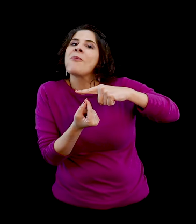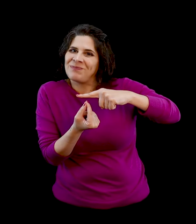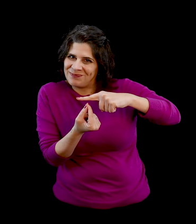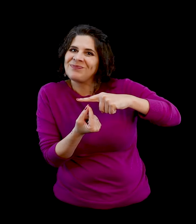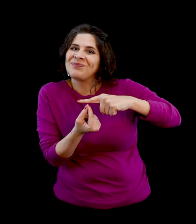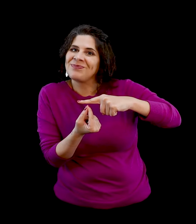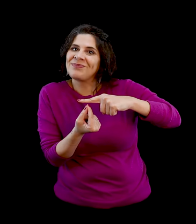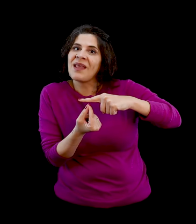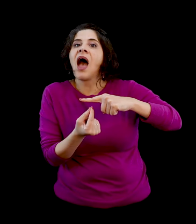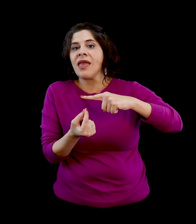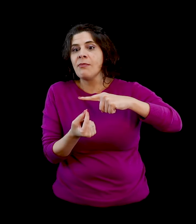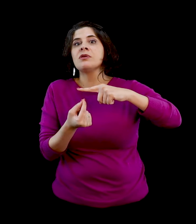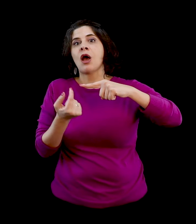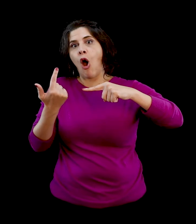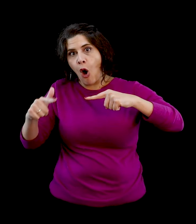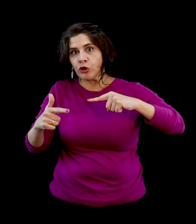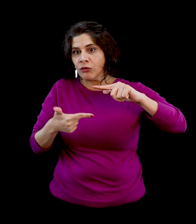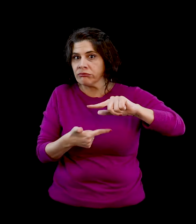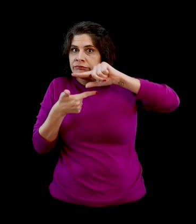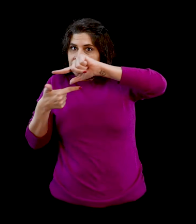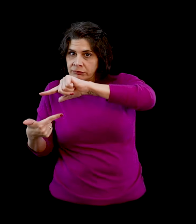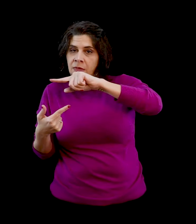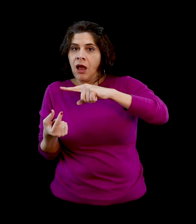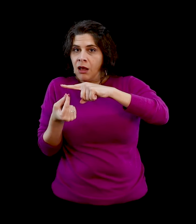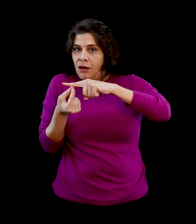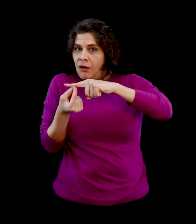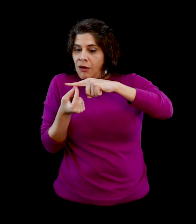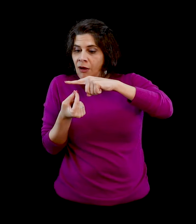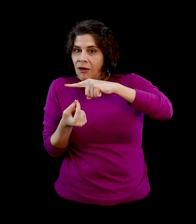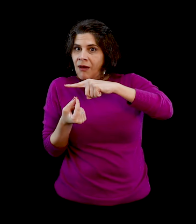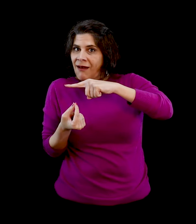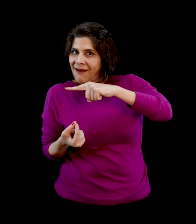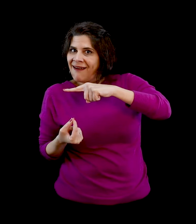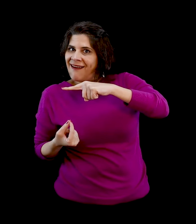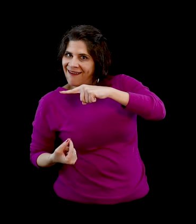eu vou desenhando o caminho da gota